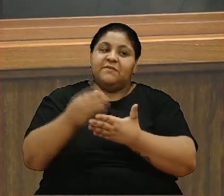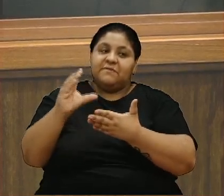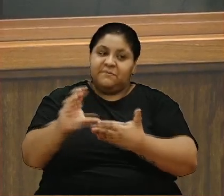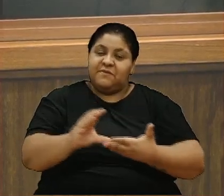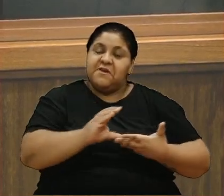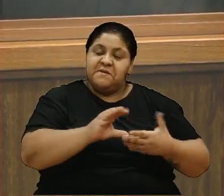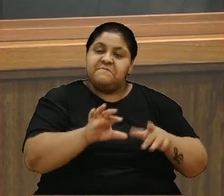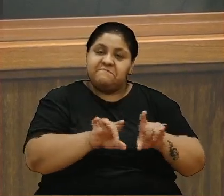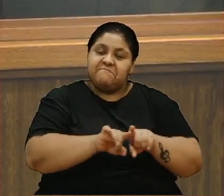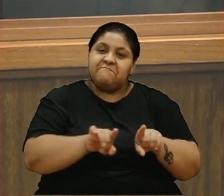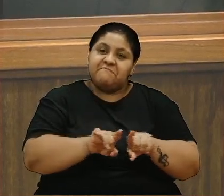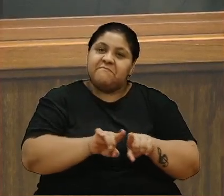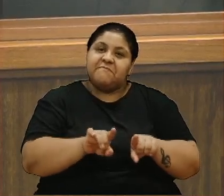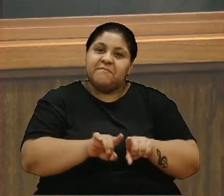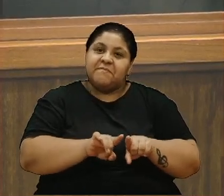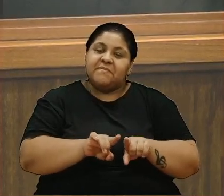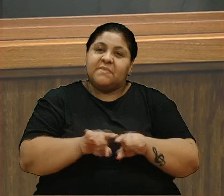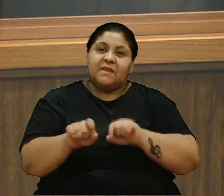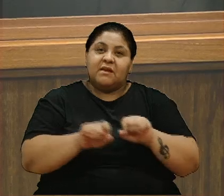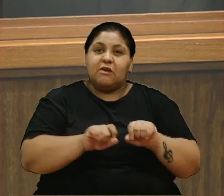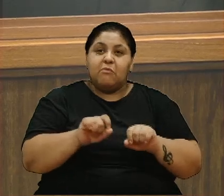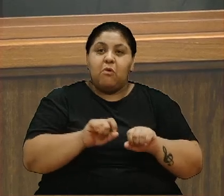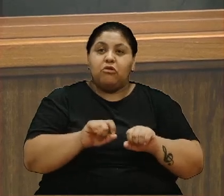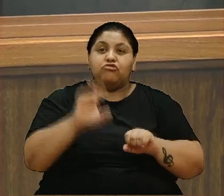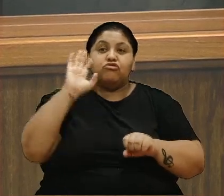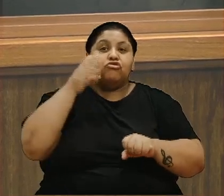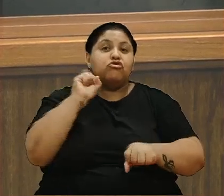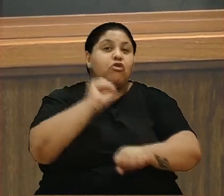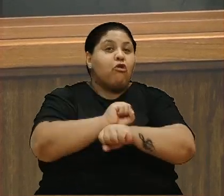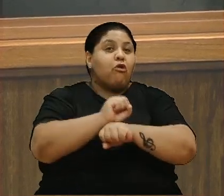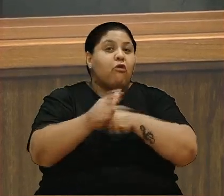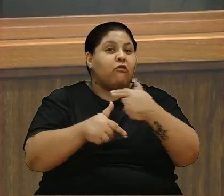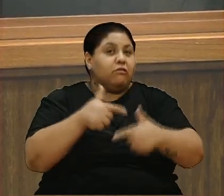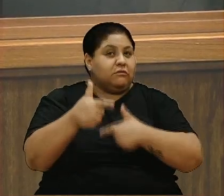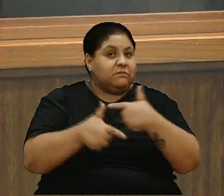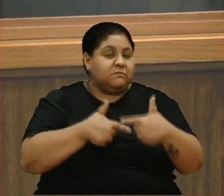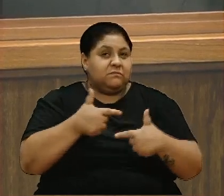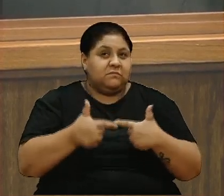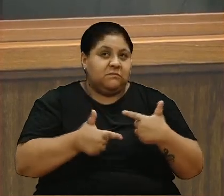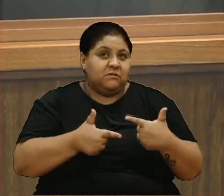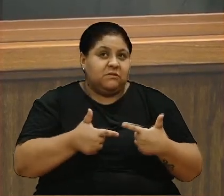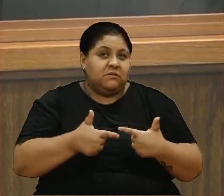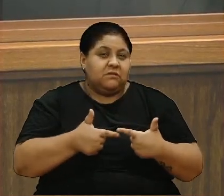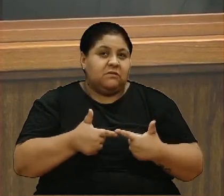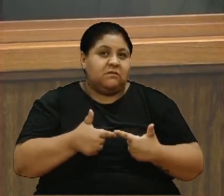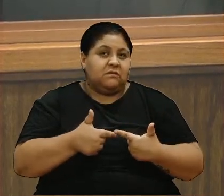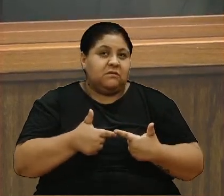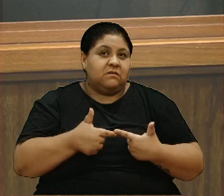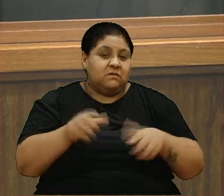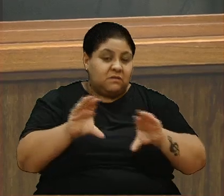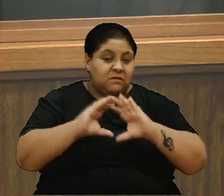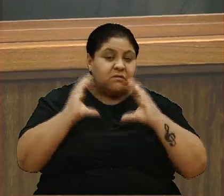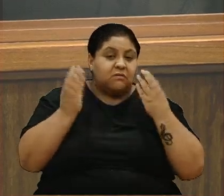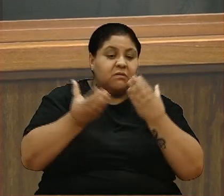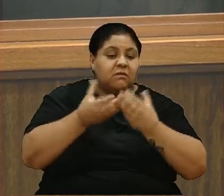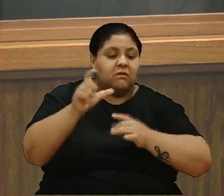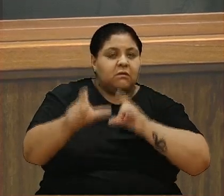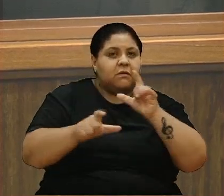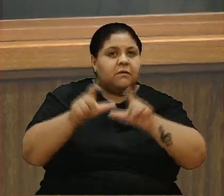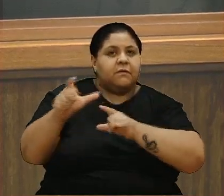para isso, sob pena de parar o trabalho e as comunidades, as